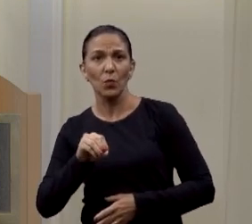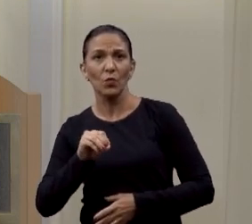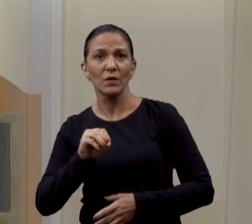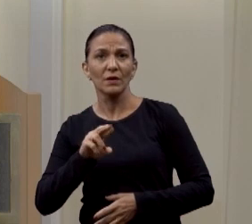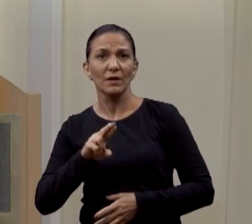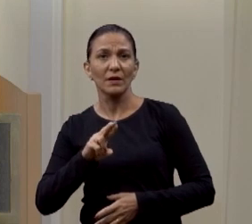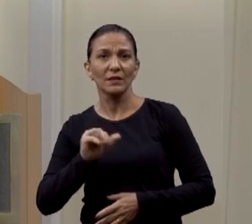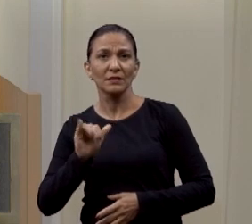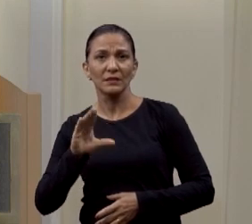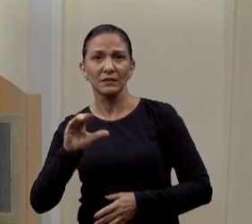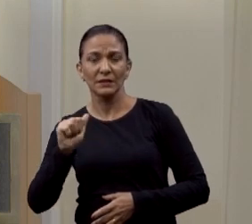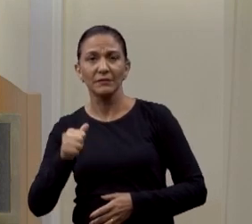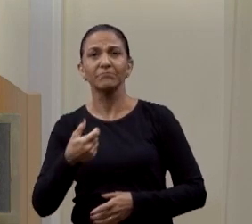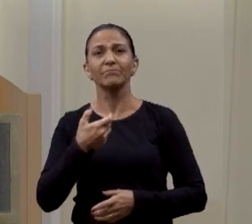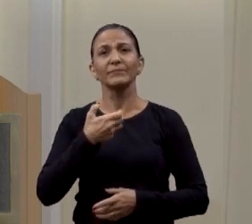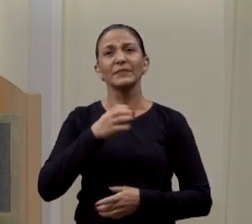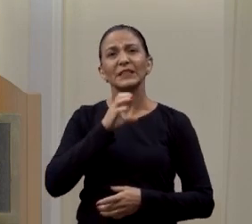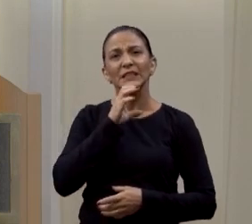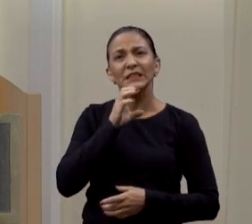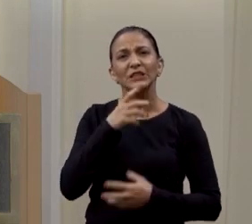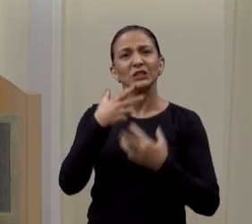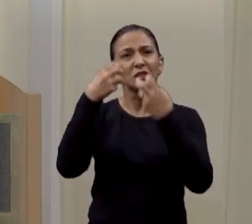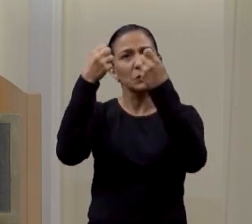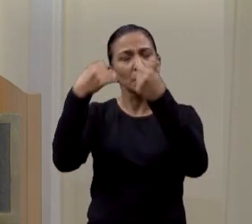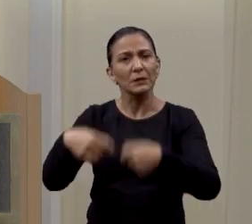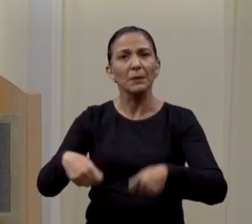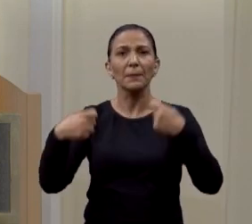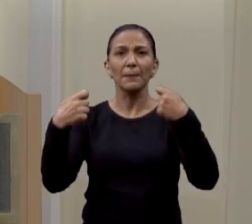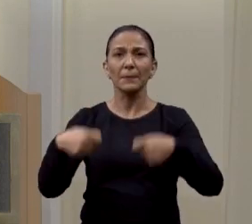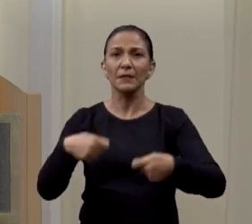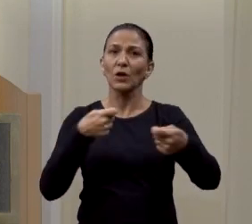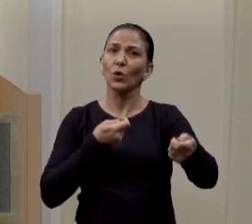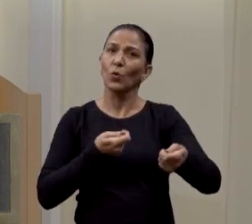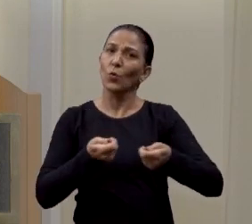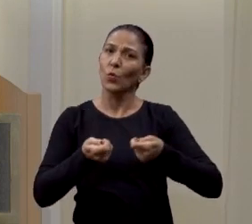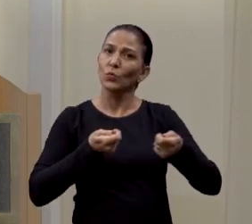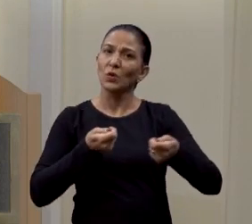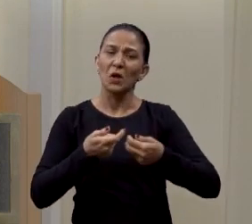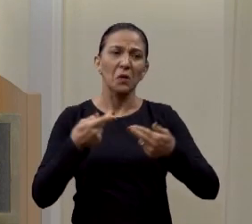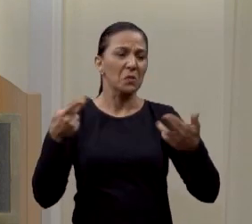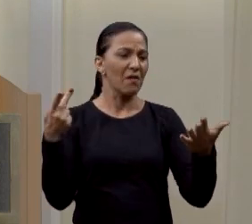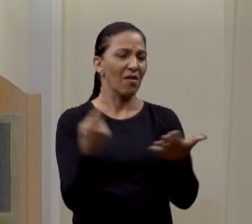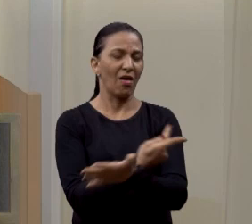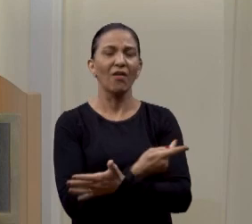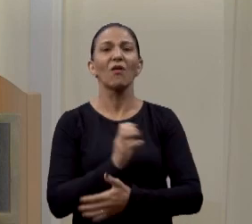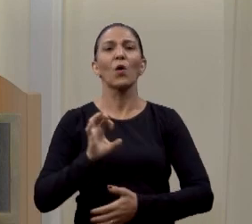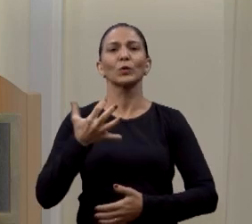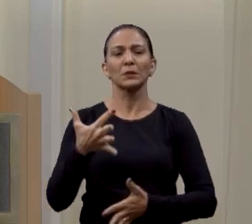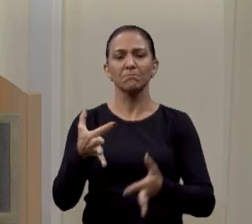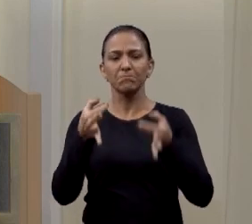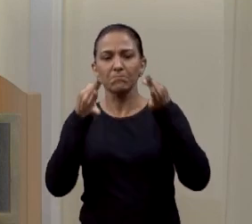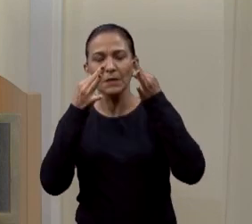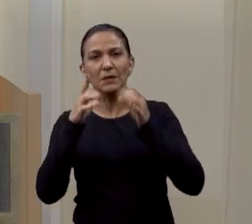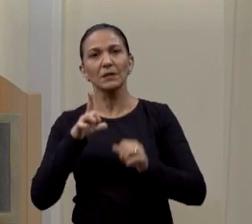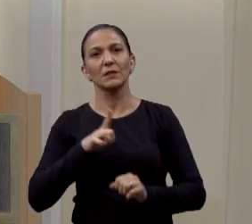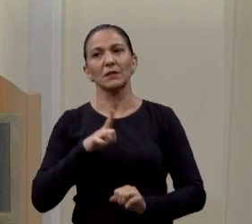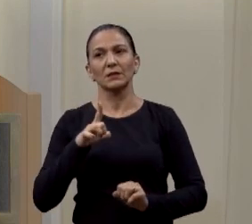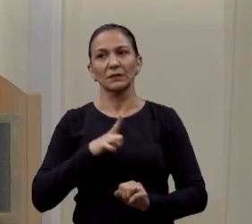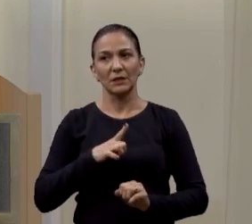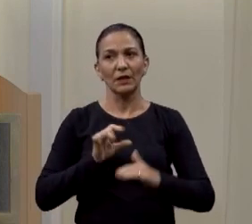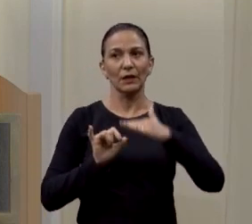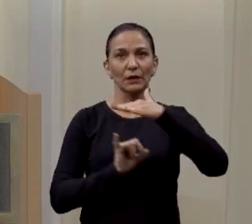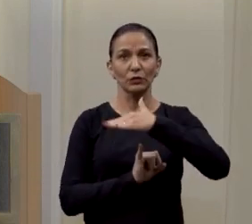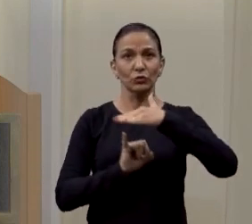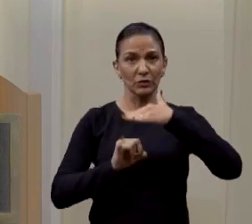república, onde críticas e prestação de contas são necessárias para controle de eventuais abusos. Nenhuma instituição está isenta